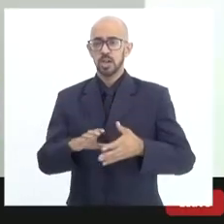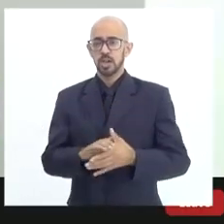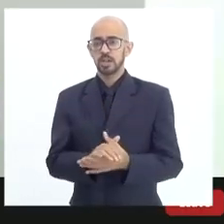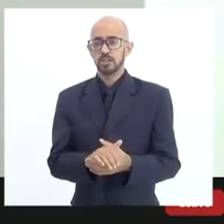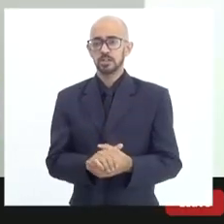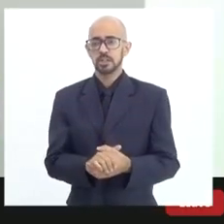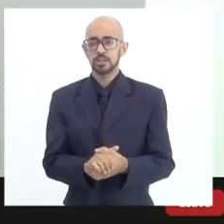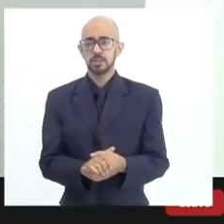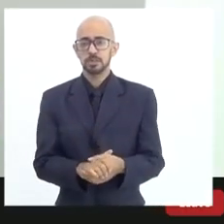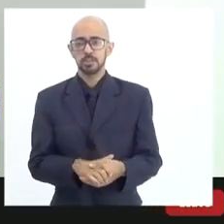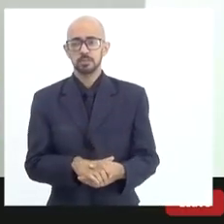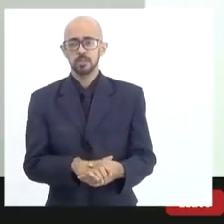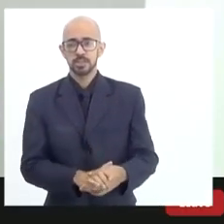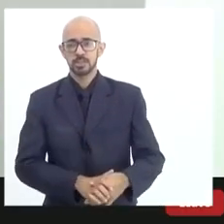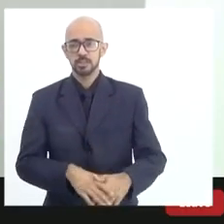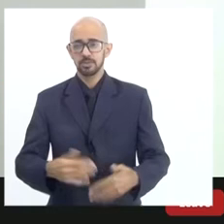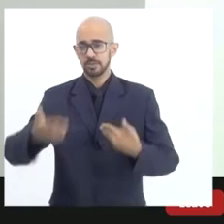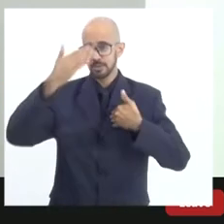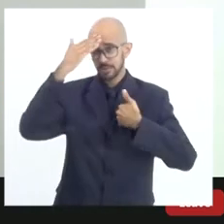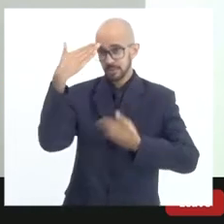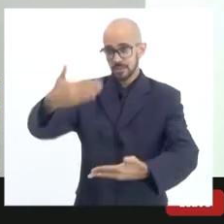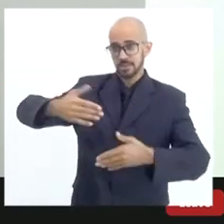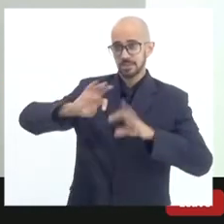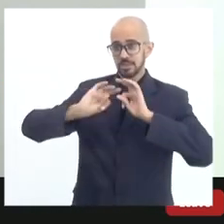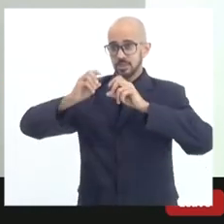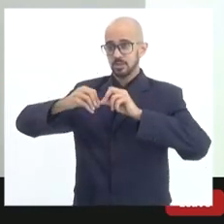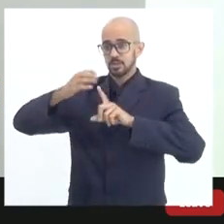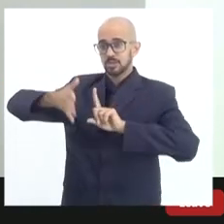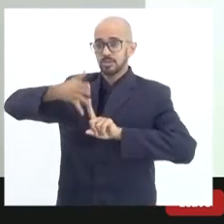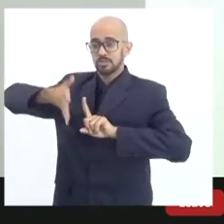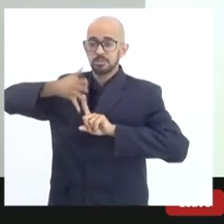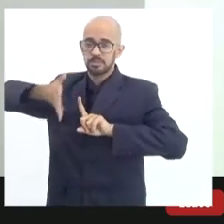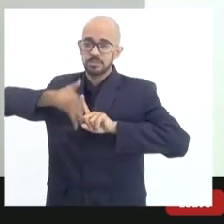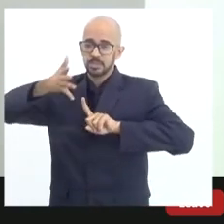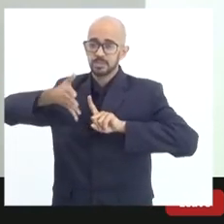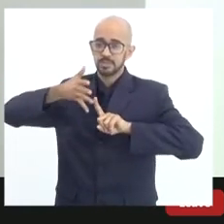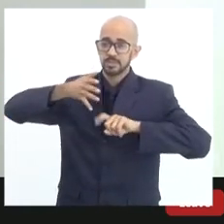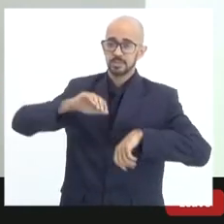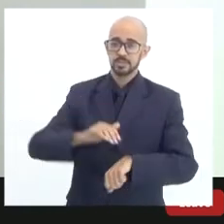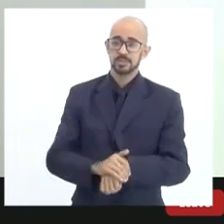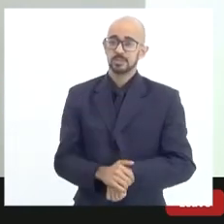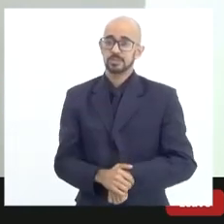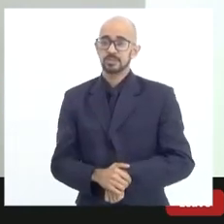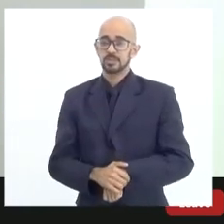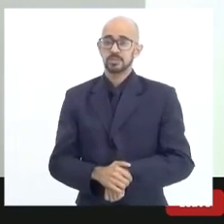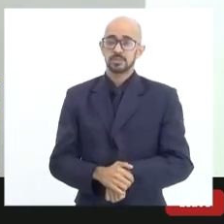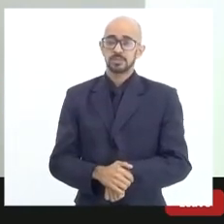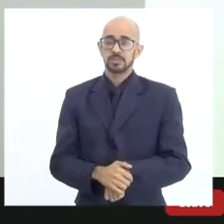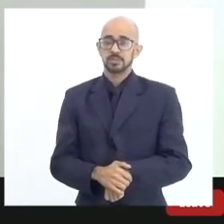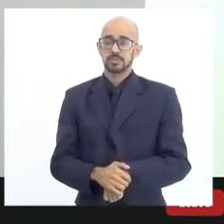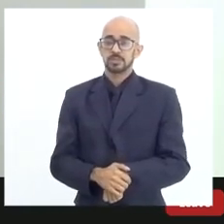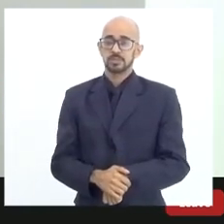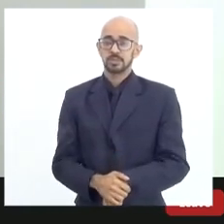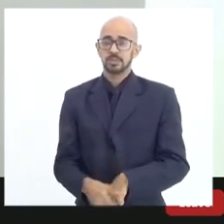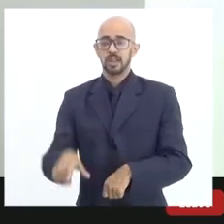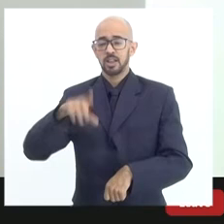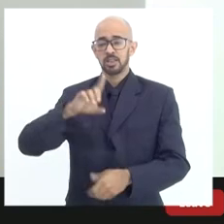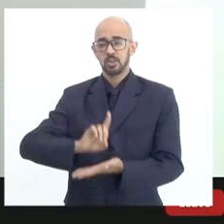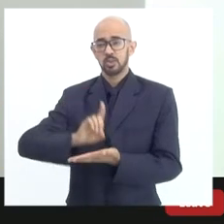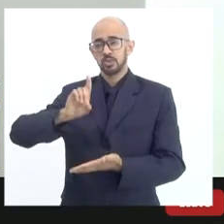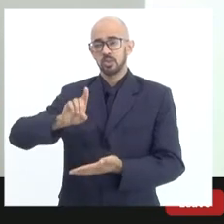Saudar aqui a todos os palestrantes, na pessoa da doutora